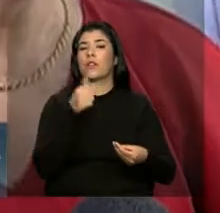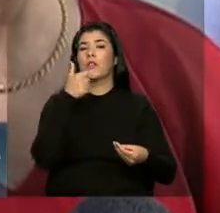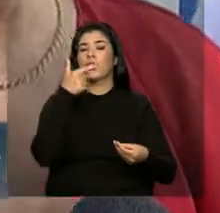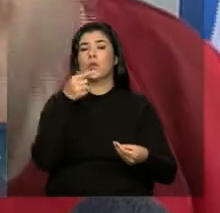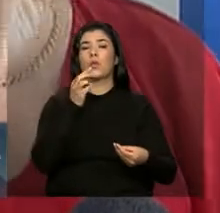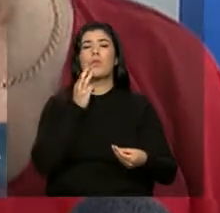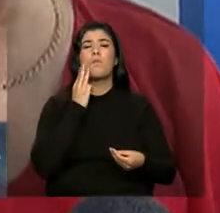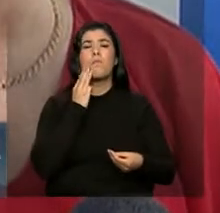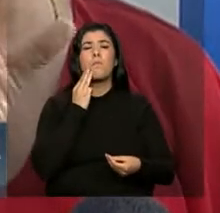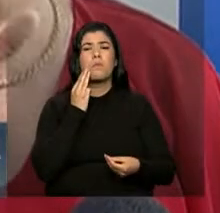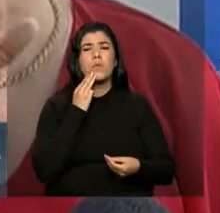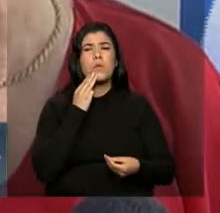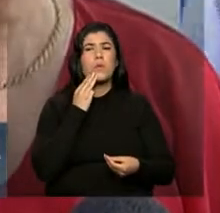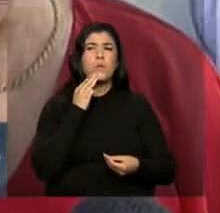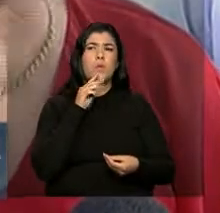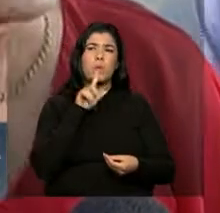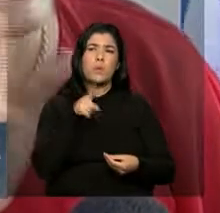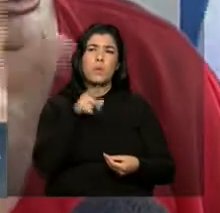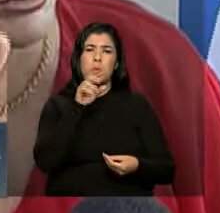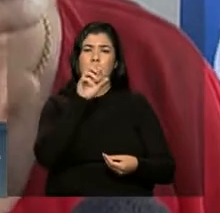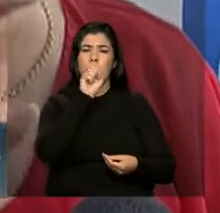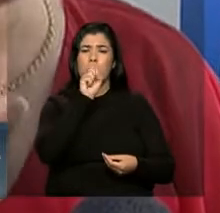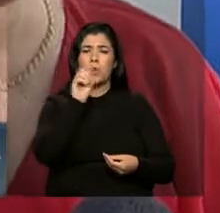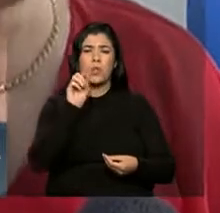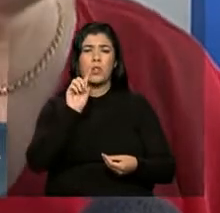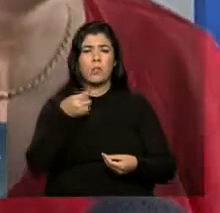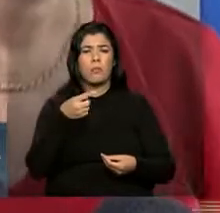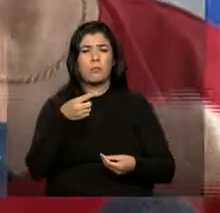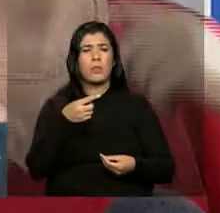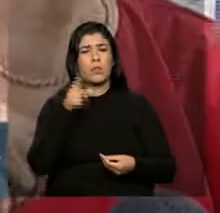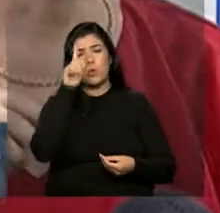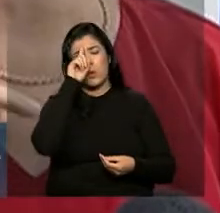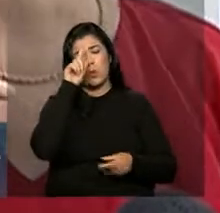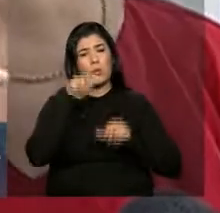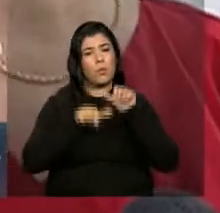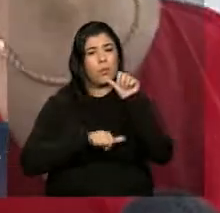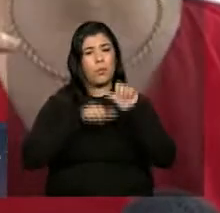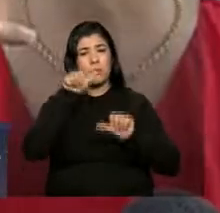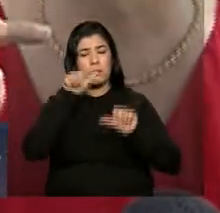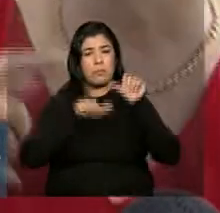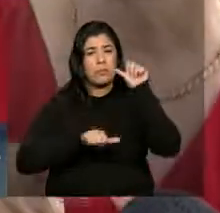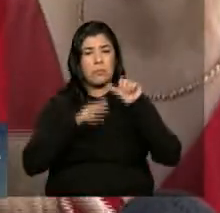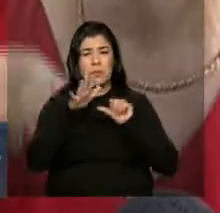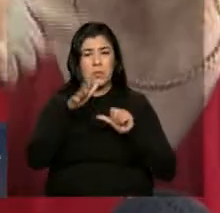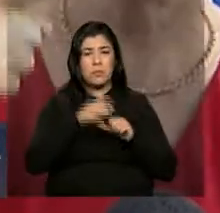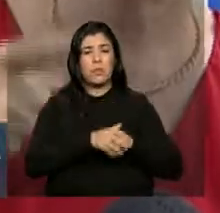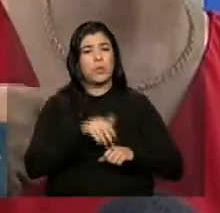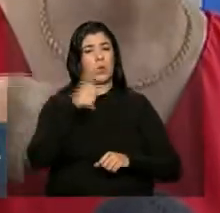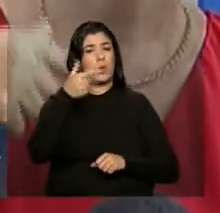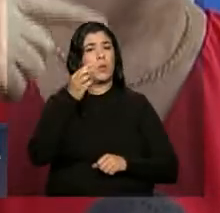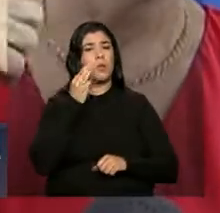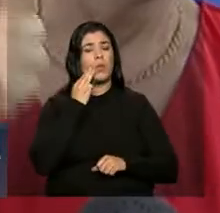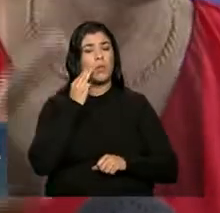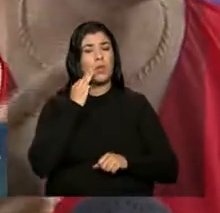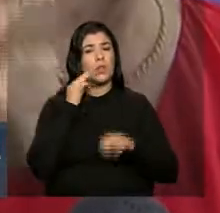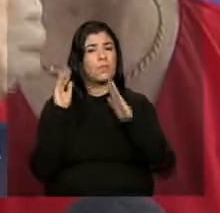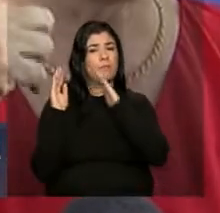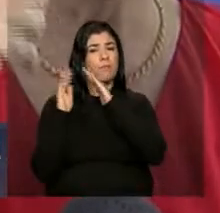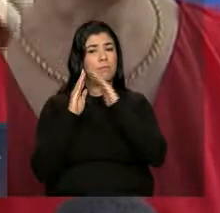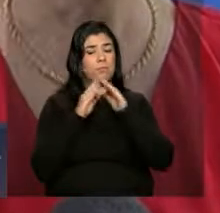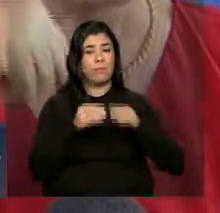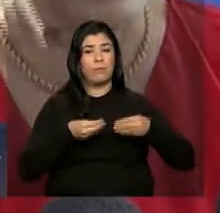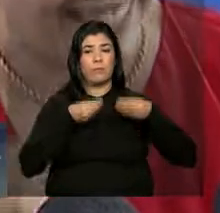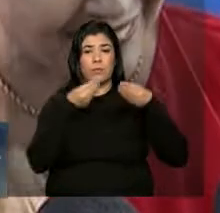é 2 milhões e 80 mil. Cada dia muda o número, é um sufoco para você acompanhar. E temos